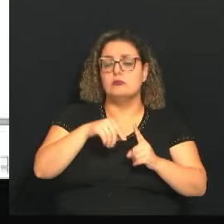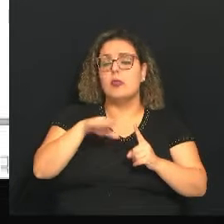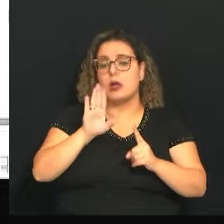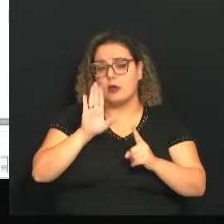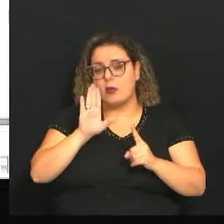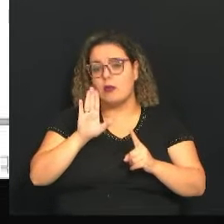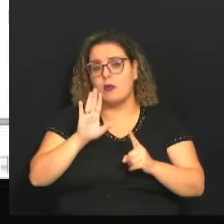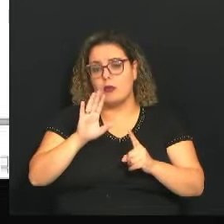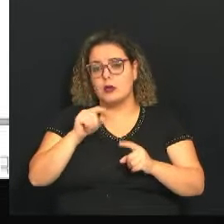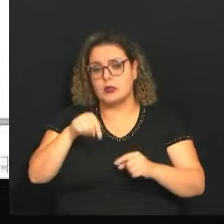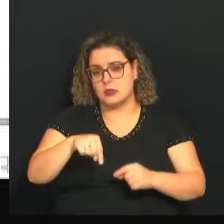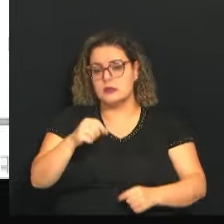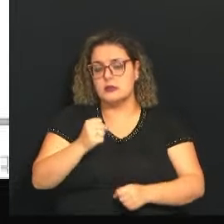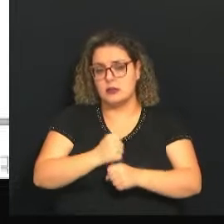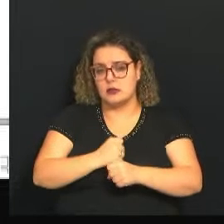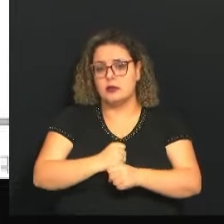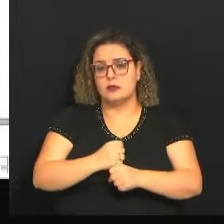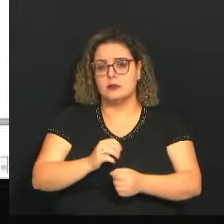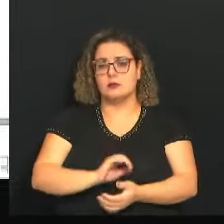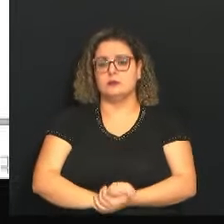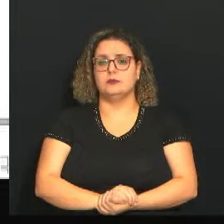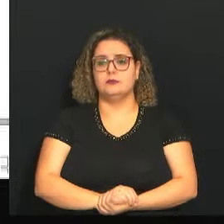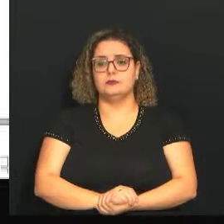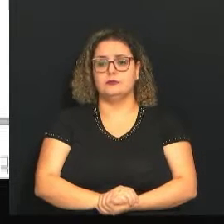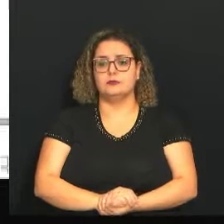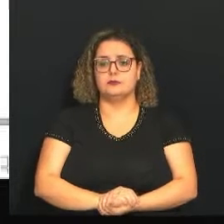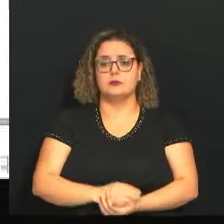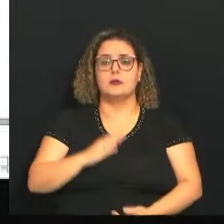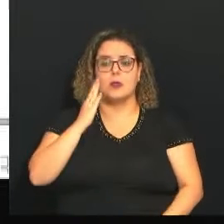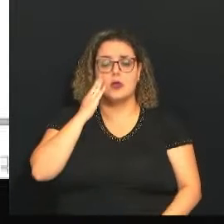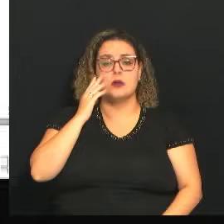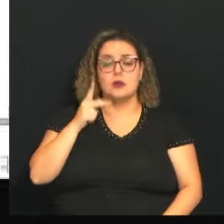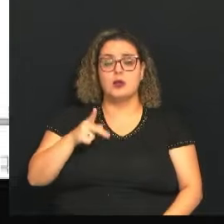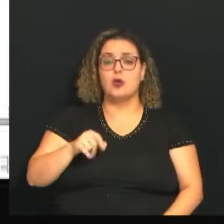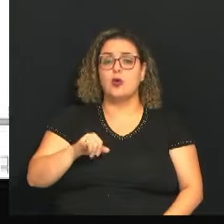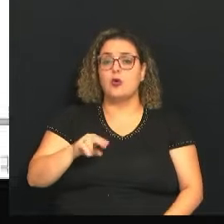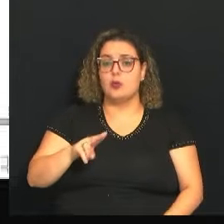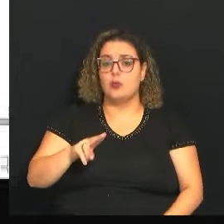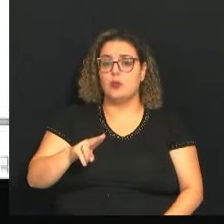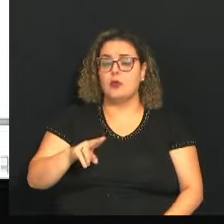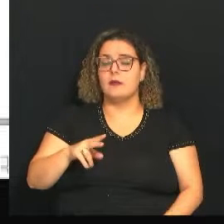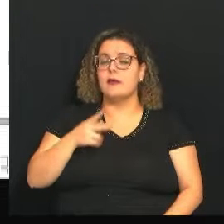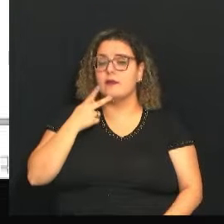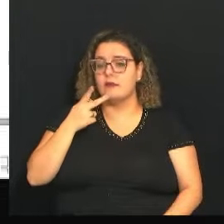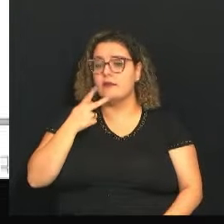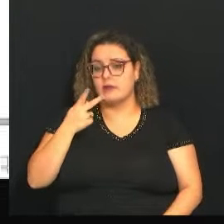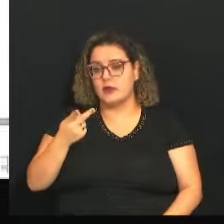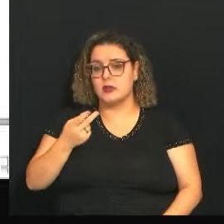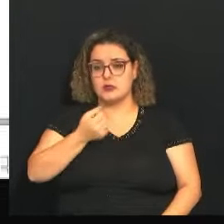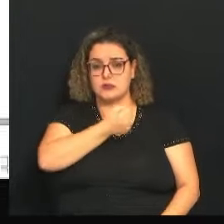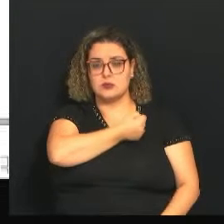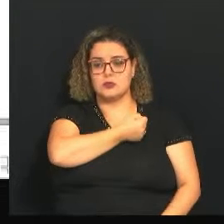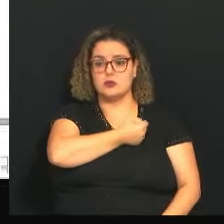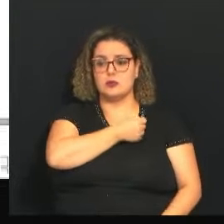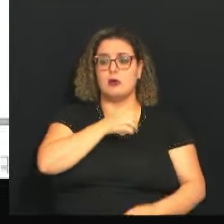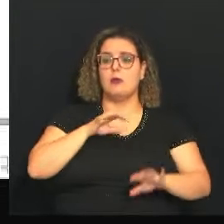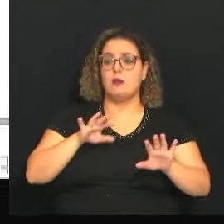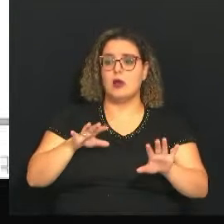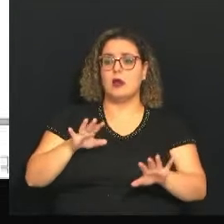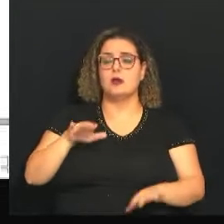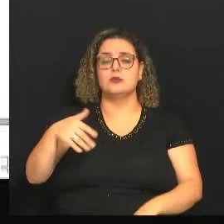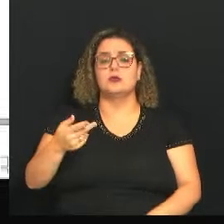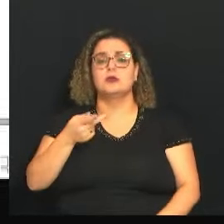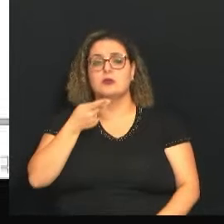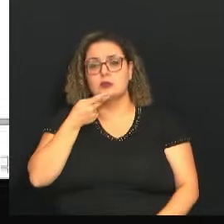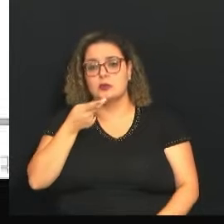2022. E aí eu sei que o Pio depois vai retomar esses números, mas assim, olha, quando a gente olha o